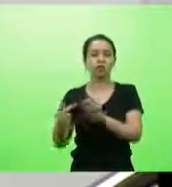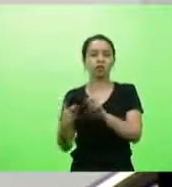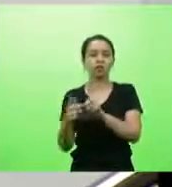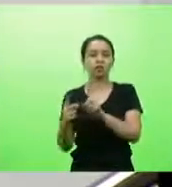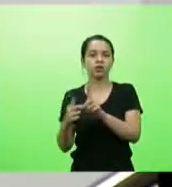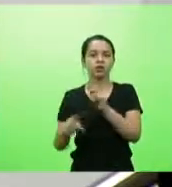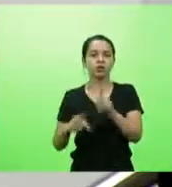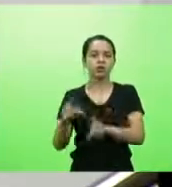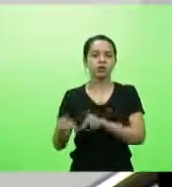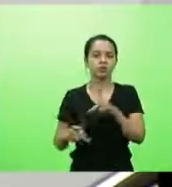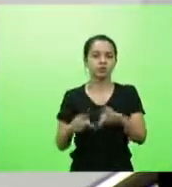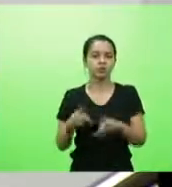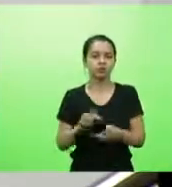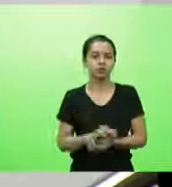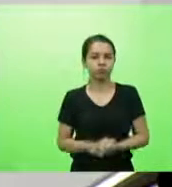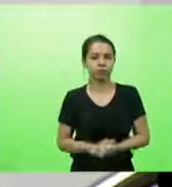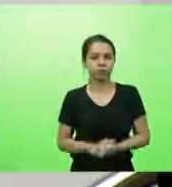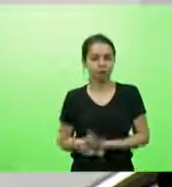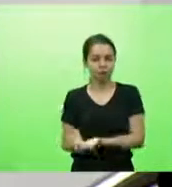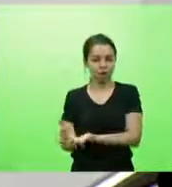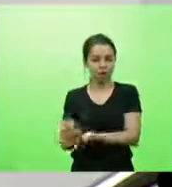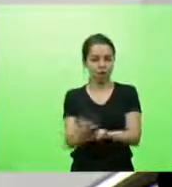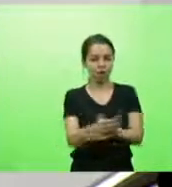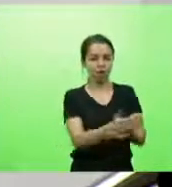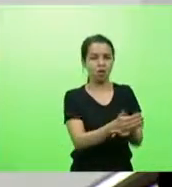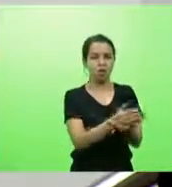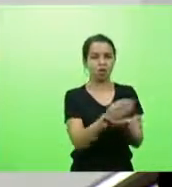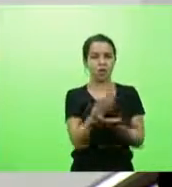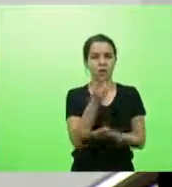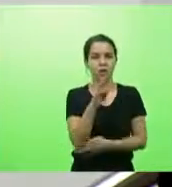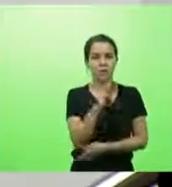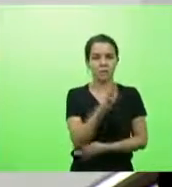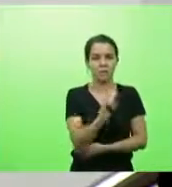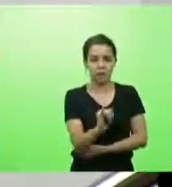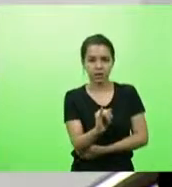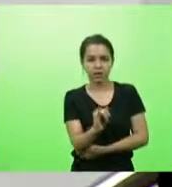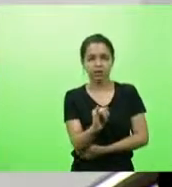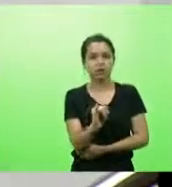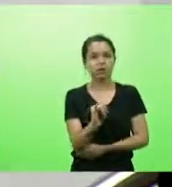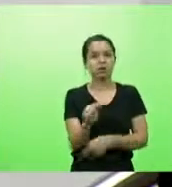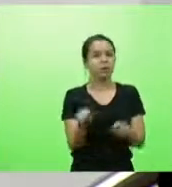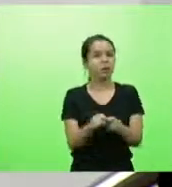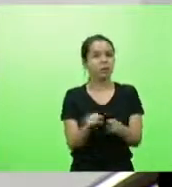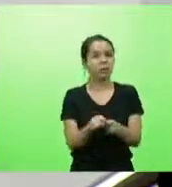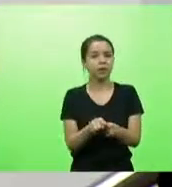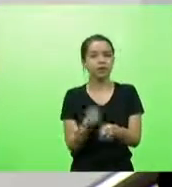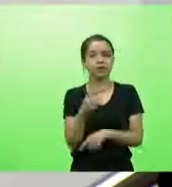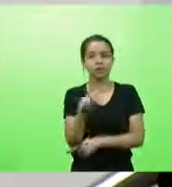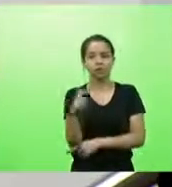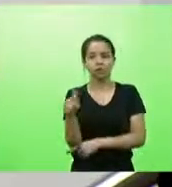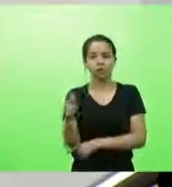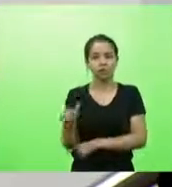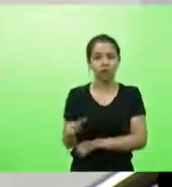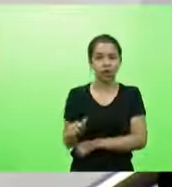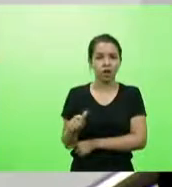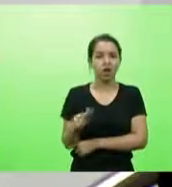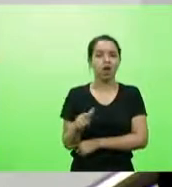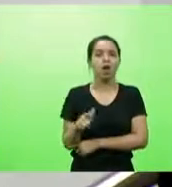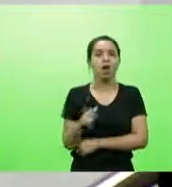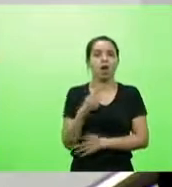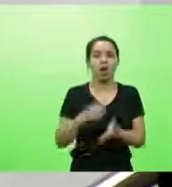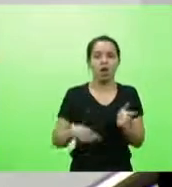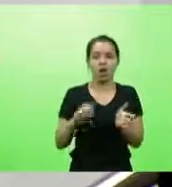que arrecadamos R$ 3 bilhões em um janeiro, nós não temos isenção de impostos, não